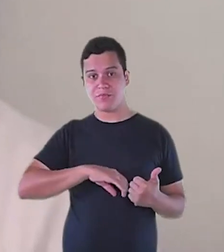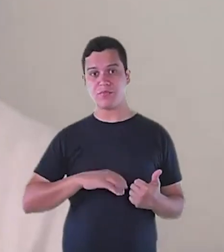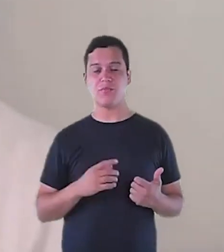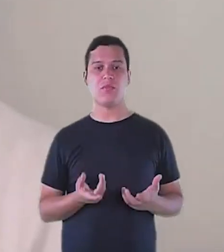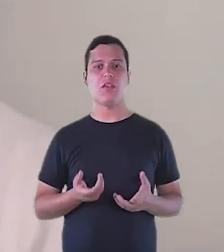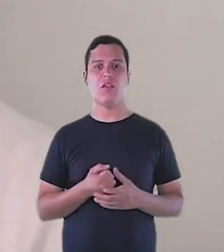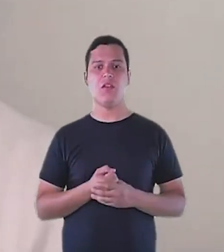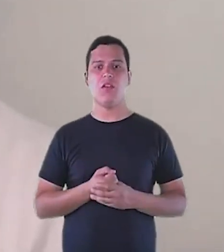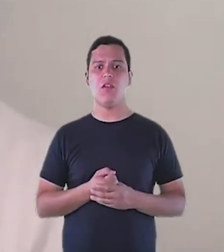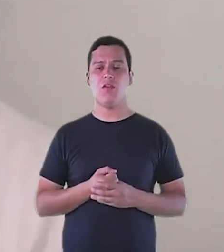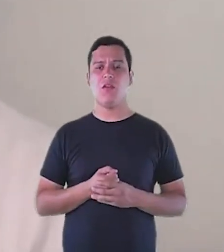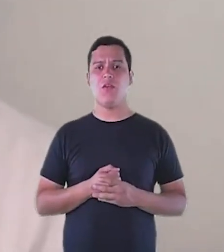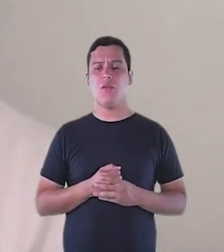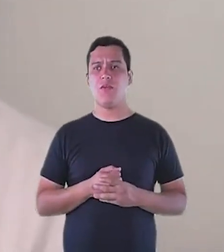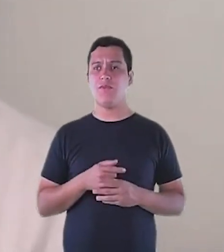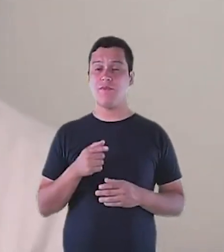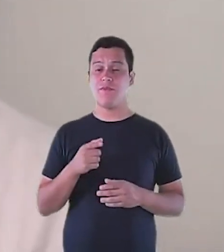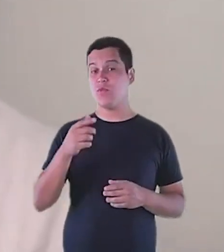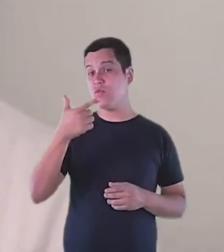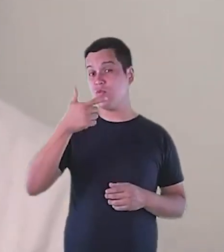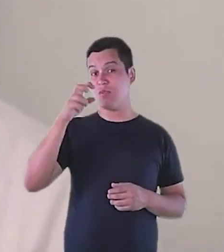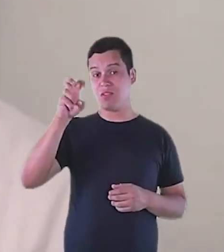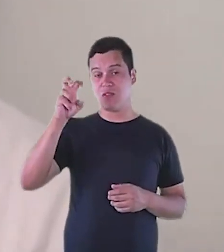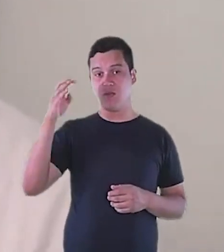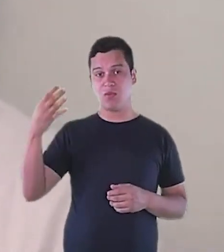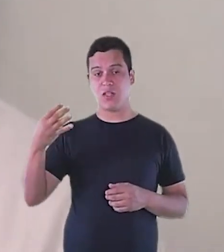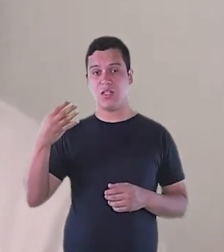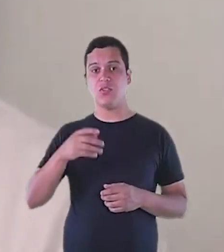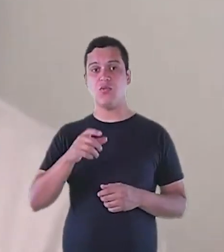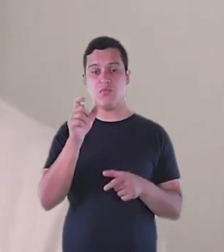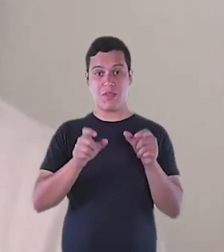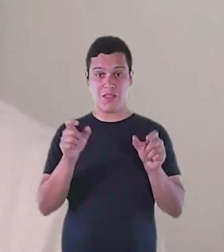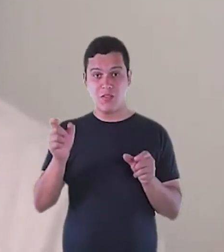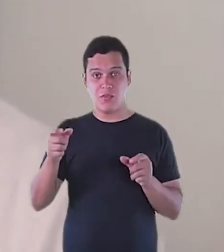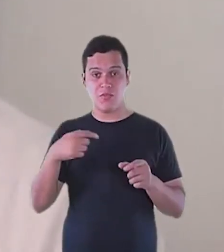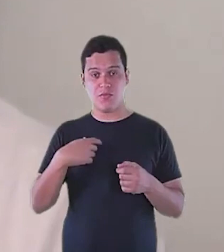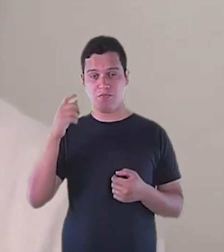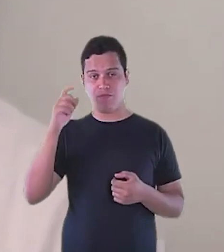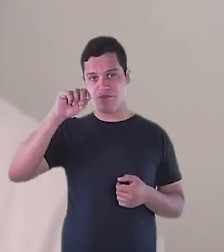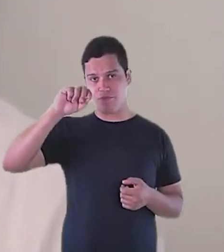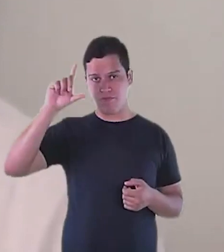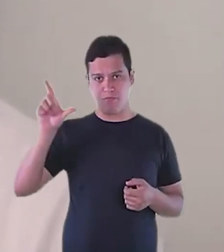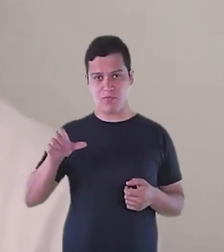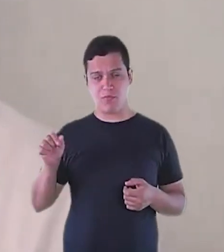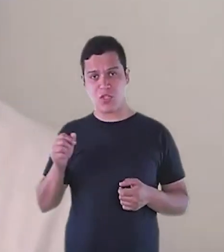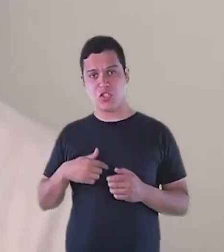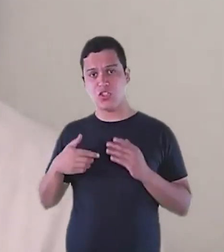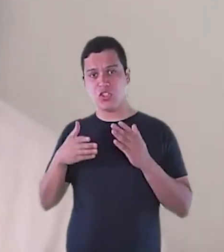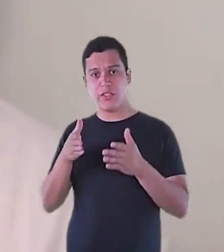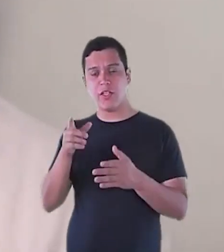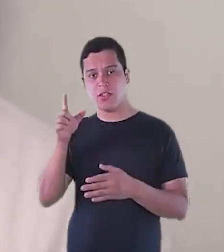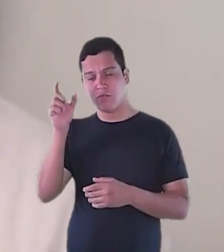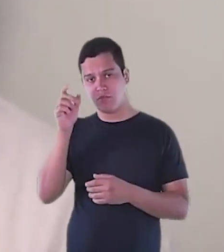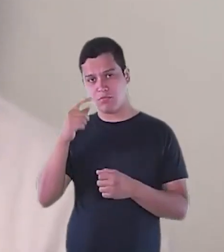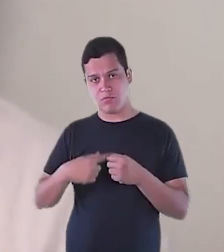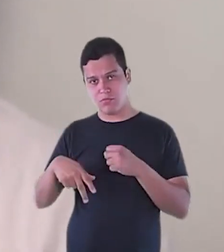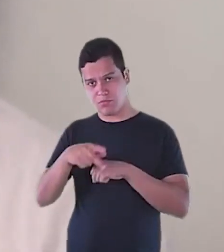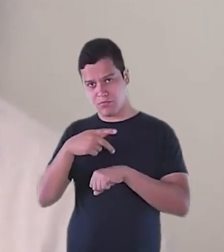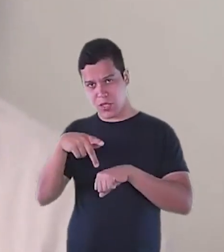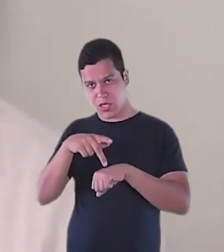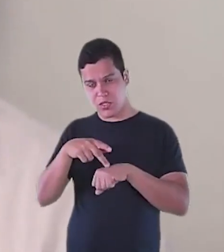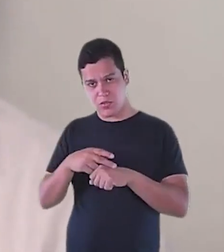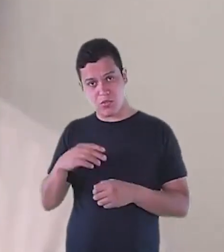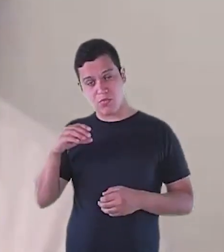254 homens e mulheres escravizados, africanos, chegaram ali da costa do Senegal, da Mauritânia, e